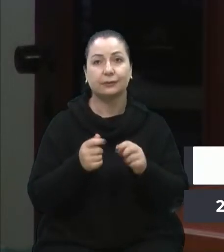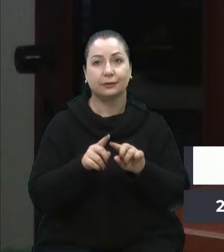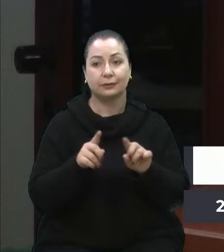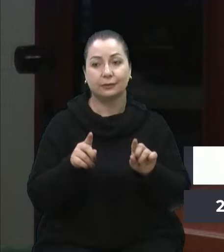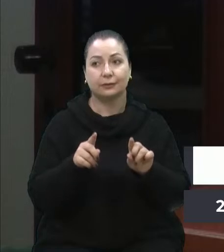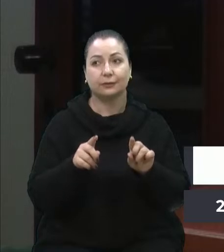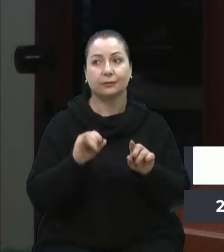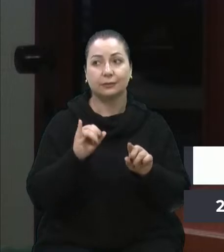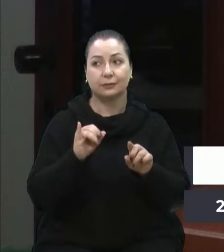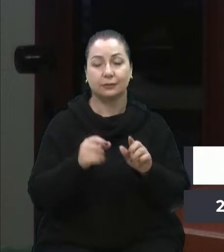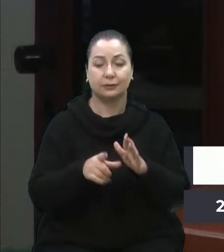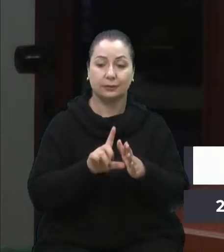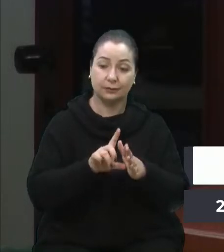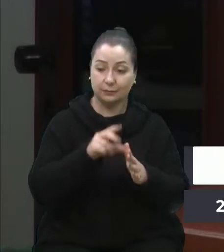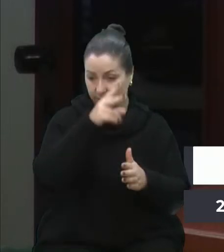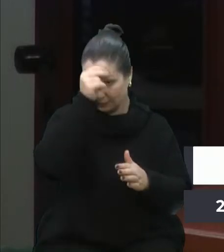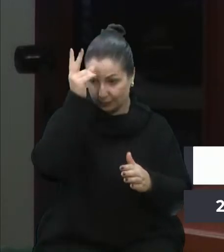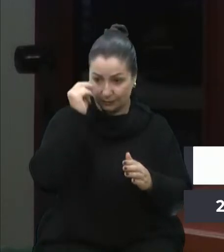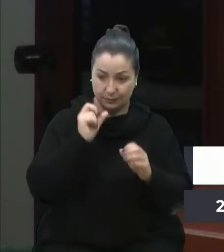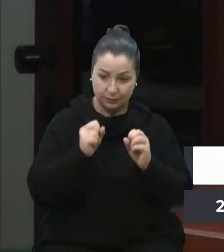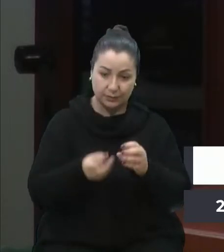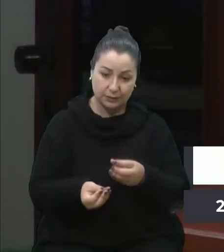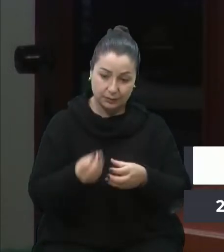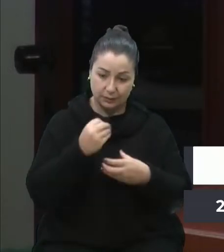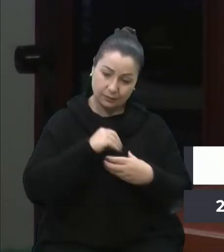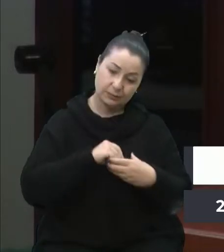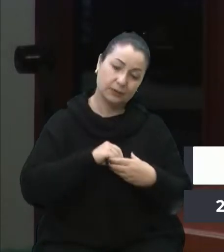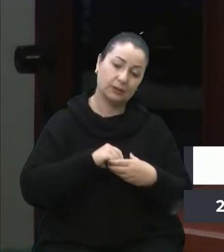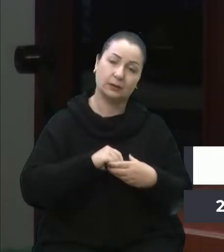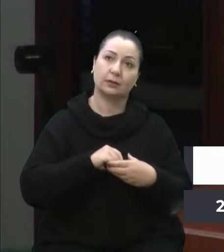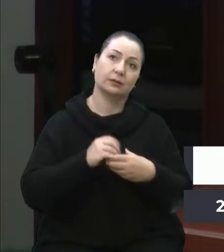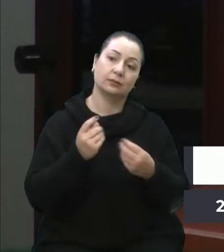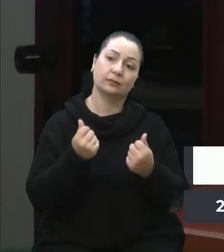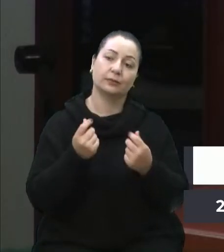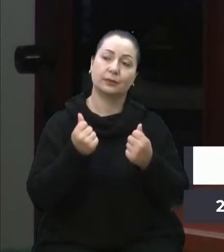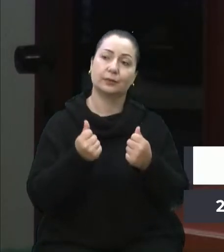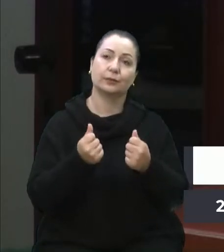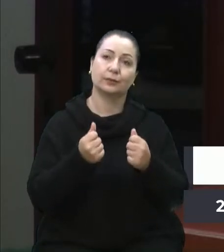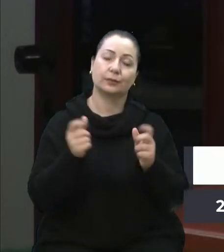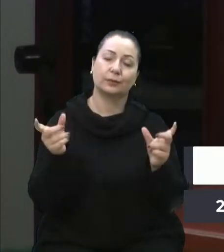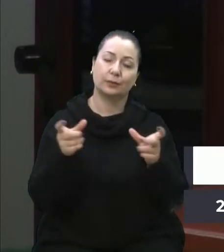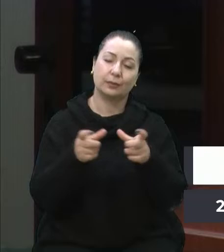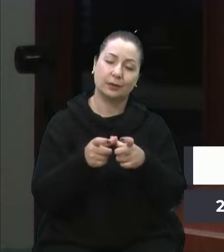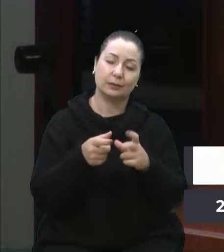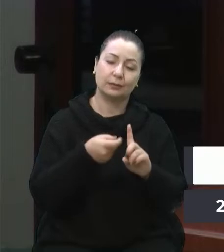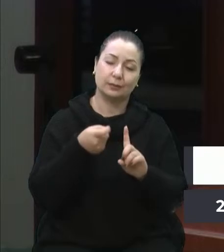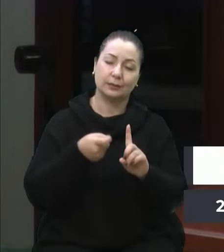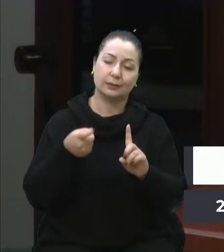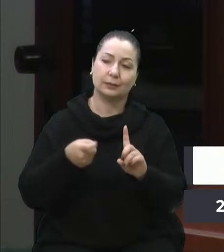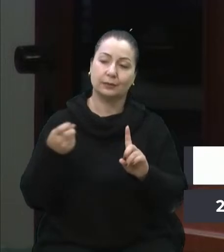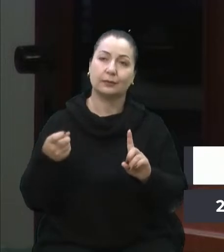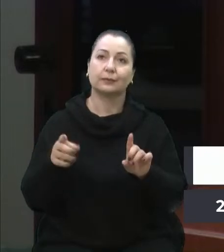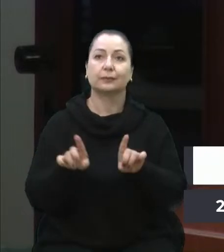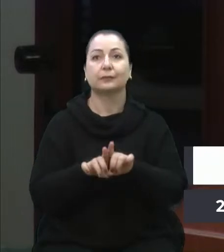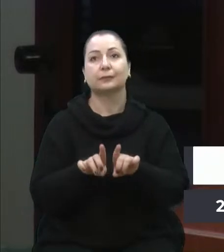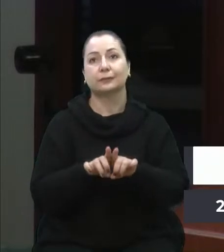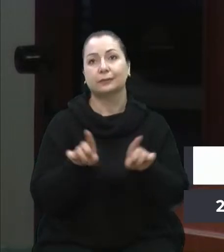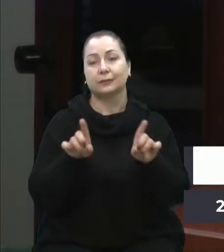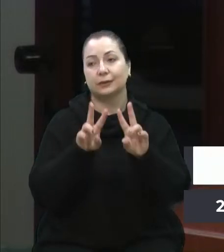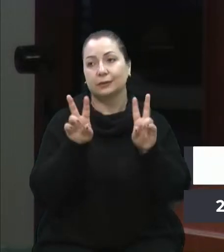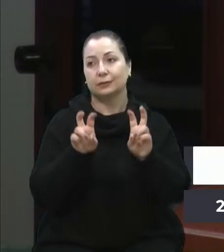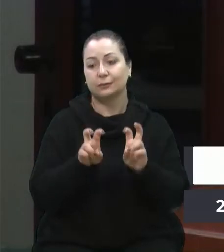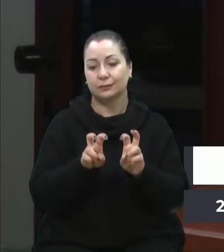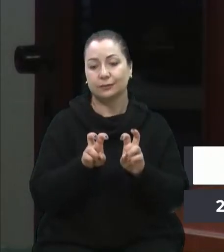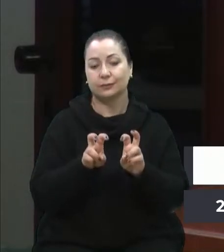não tributários em menos parcela, como houvesse inscrição dos valores em dívida ativa. Indagados os préstimos da Comissão